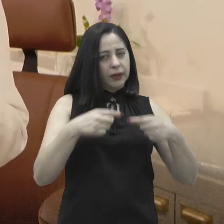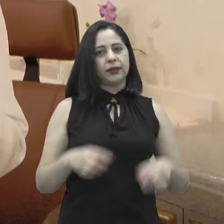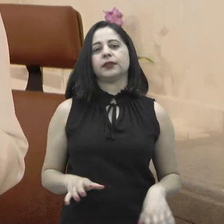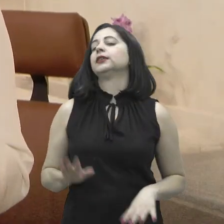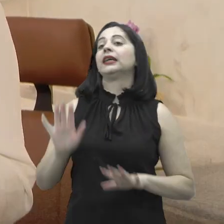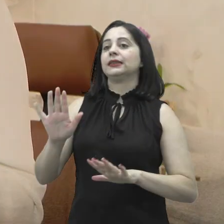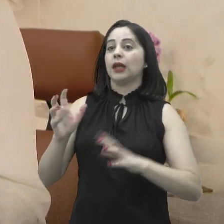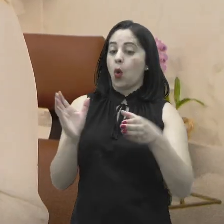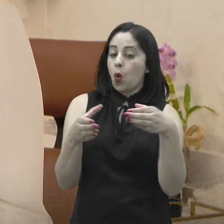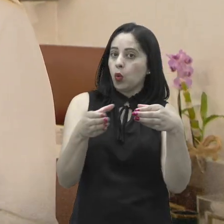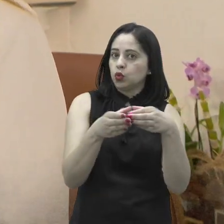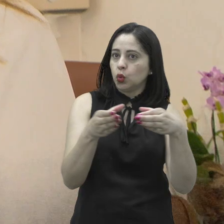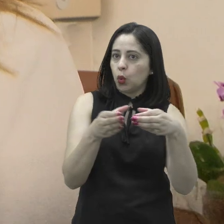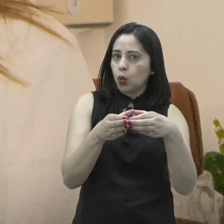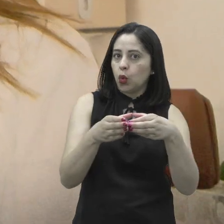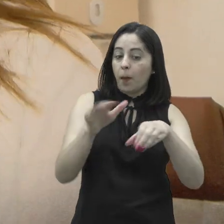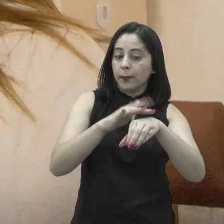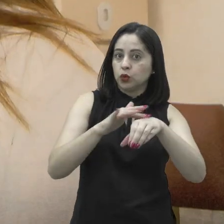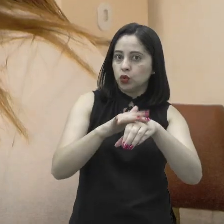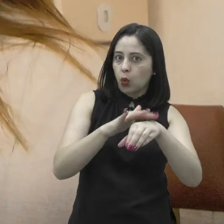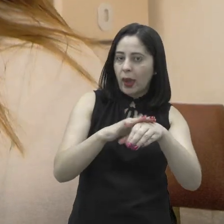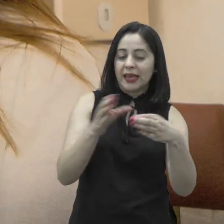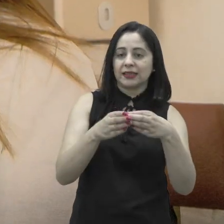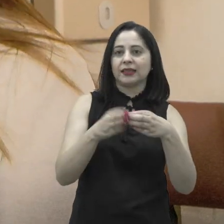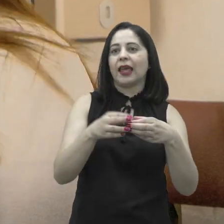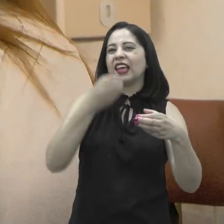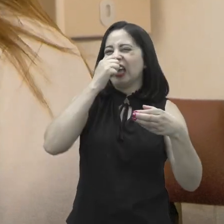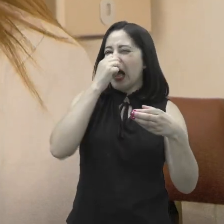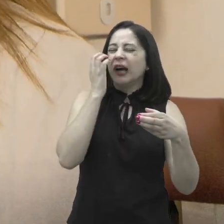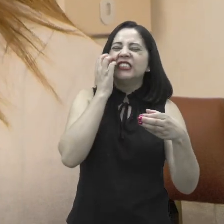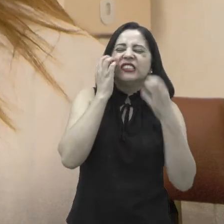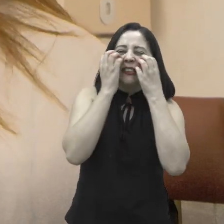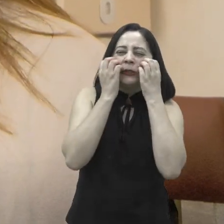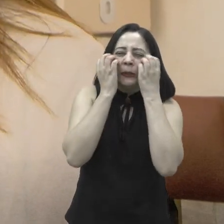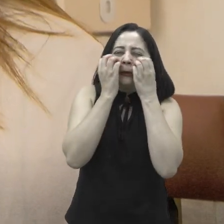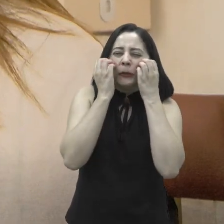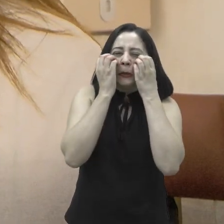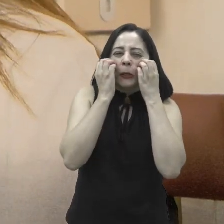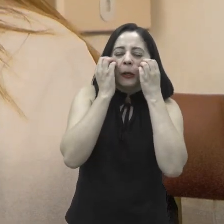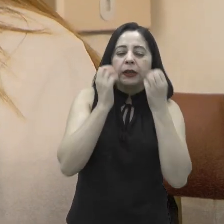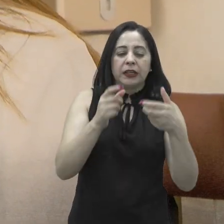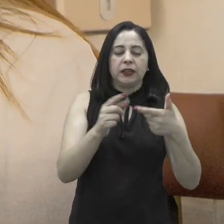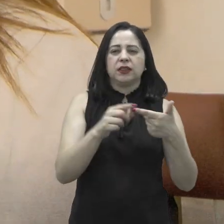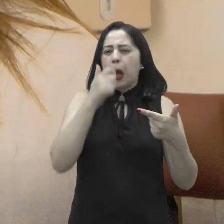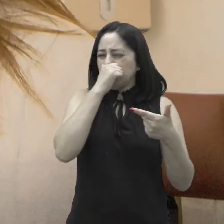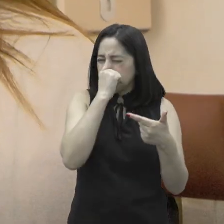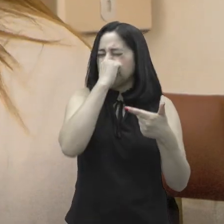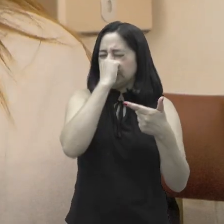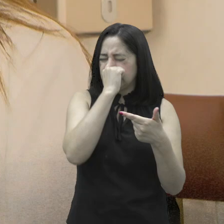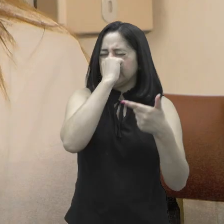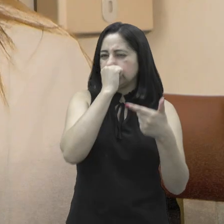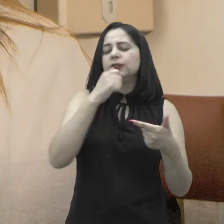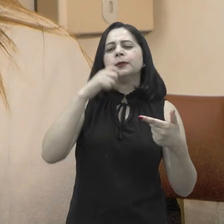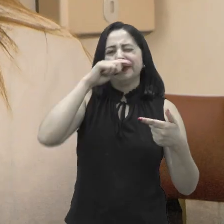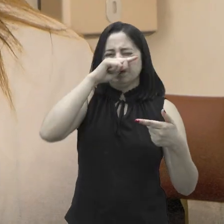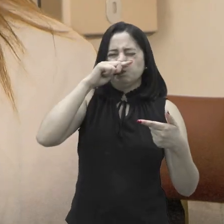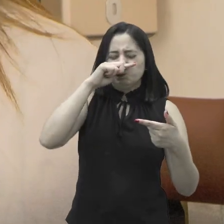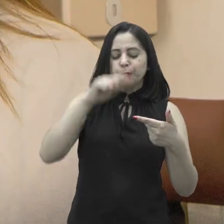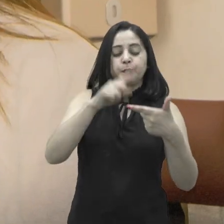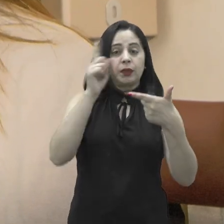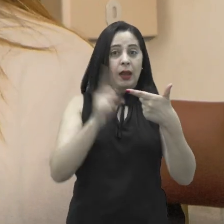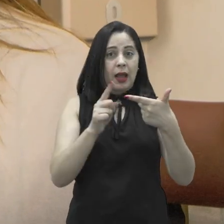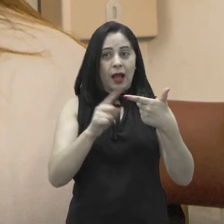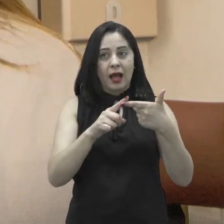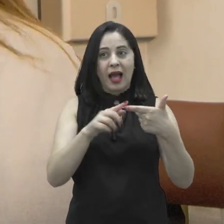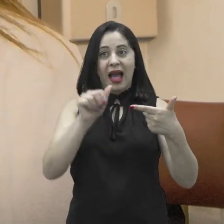que no grupo das doenças respiratórias, a gente tem a rinite, né, que é bem prevalente, coçar o nariz, espirrar, congestionar. A